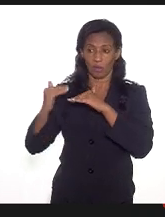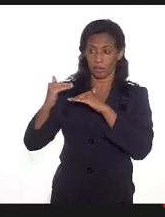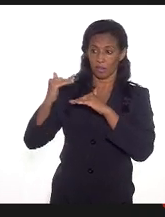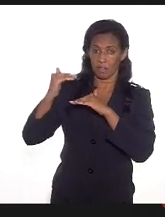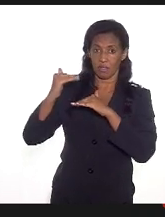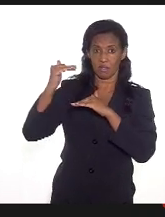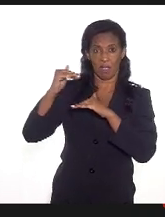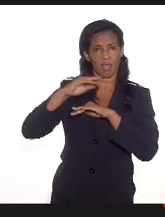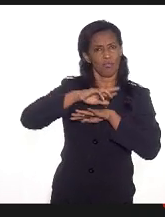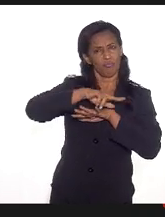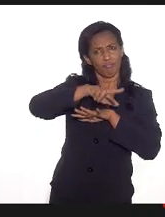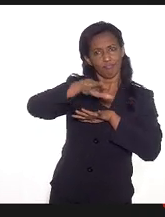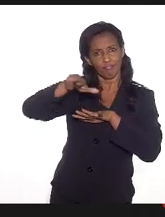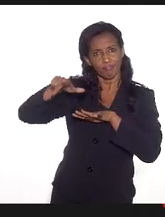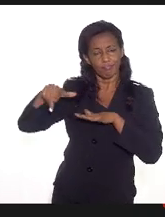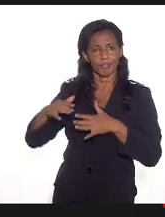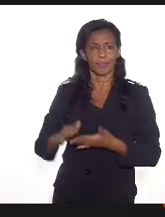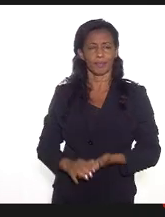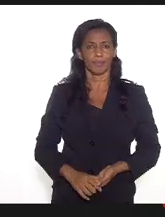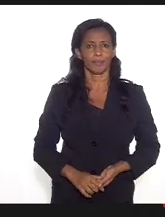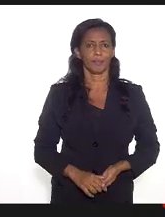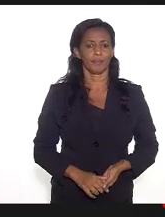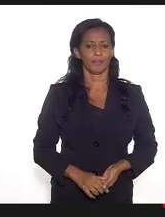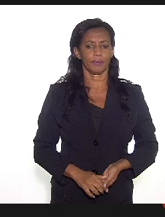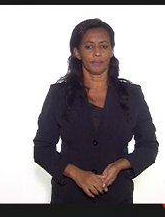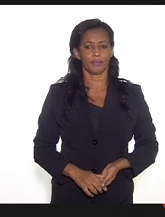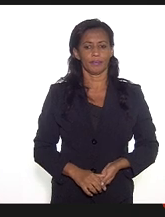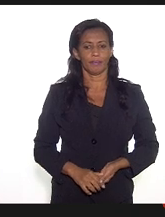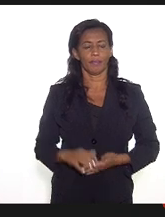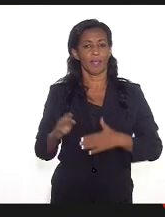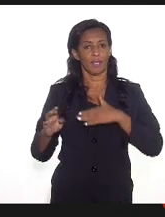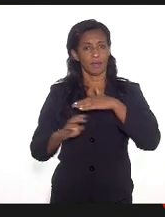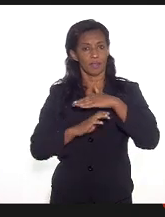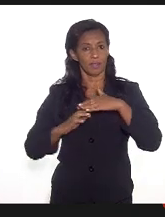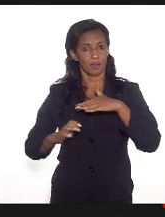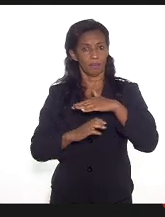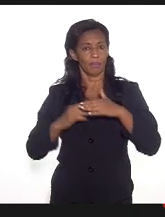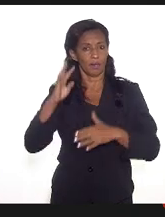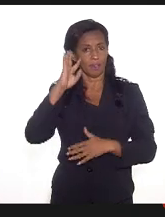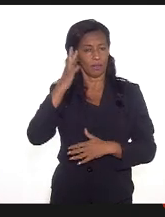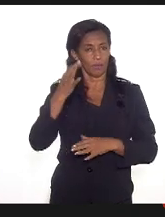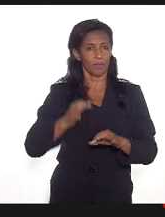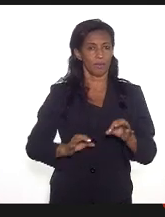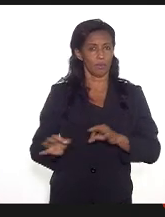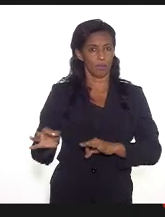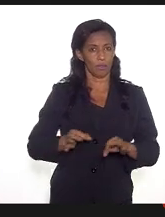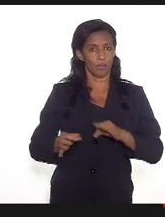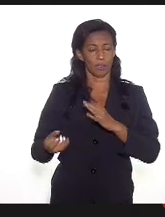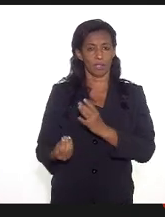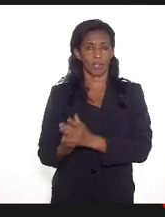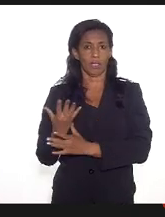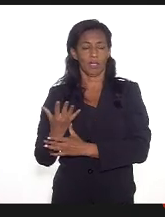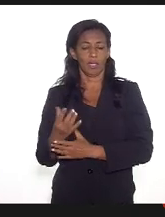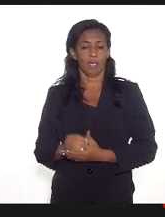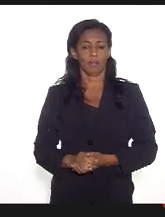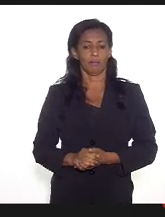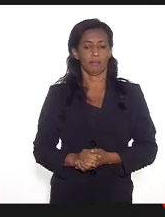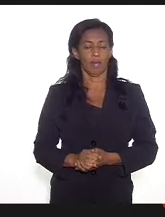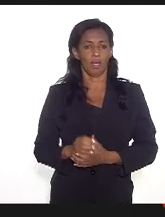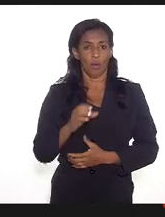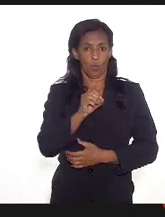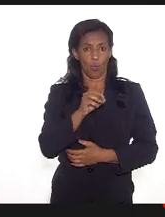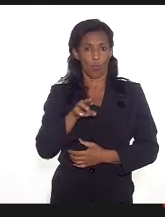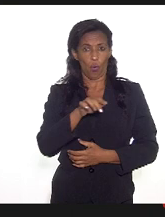de circunstâncias, né, essas empresas resolveram se organizar e criar um